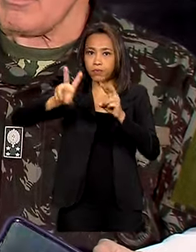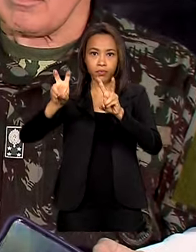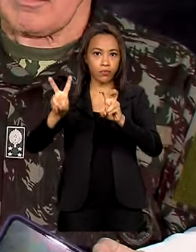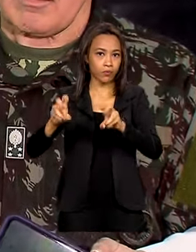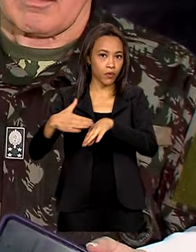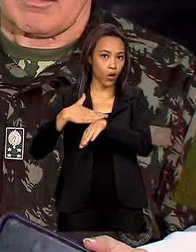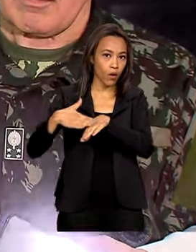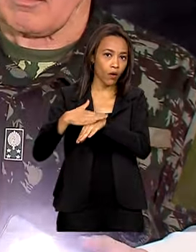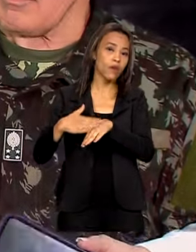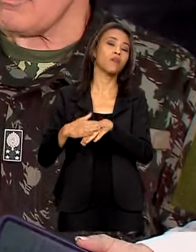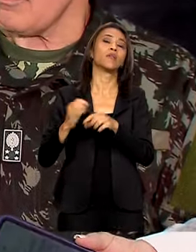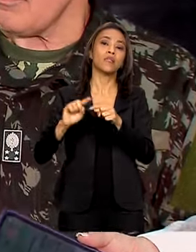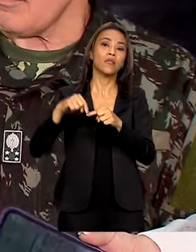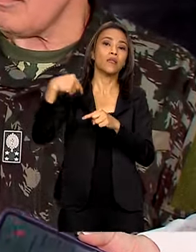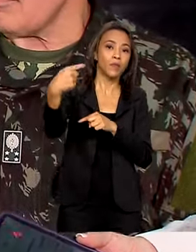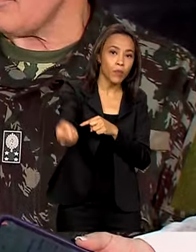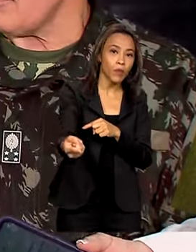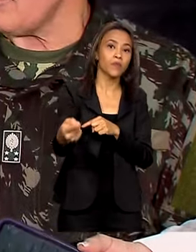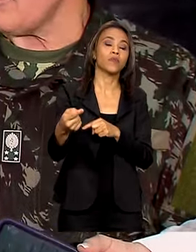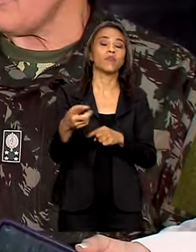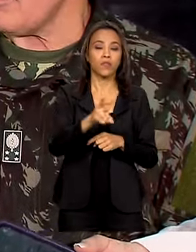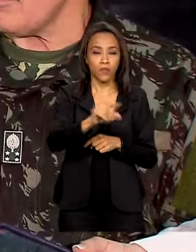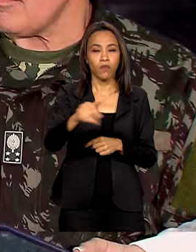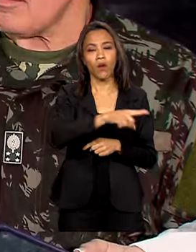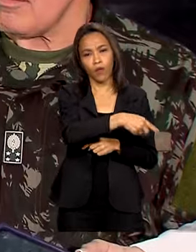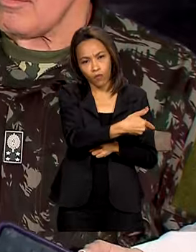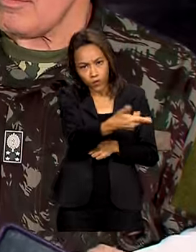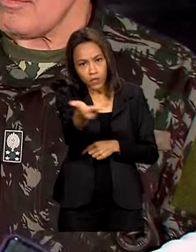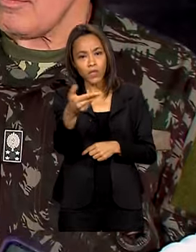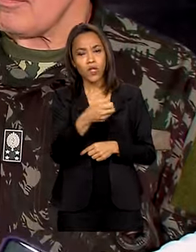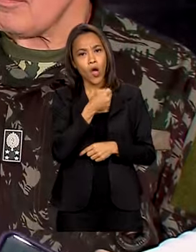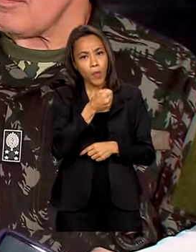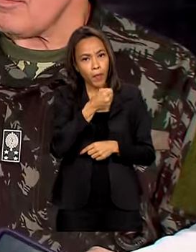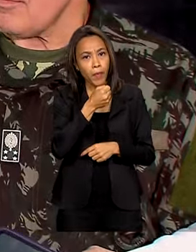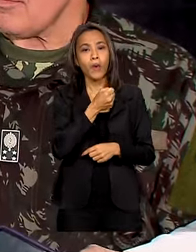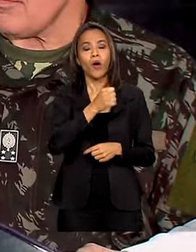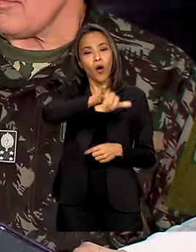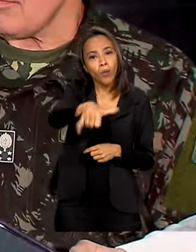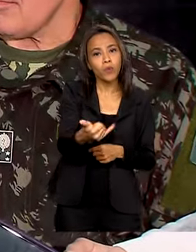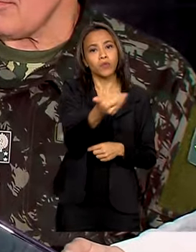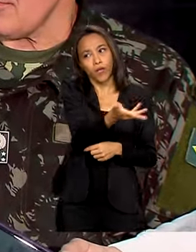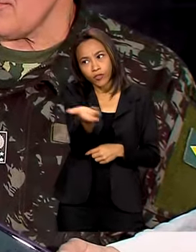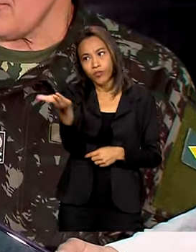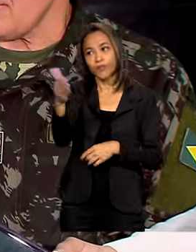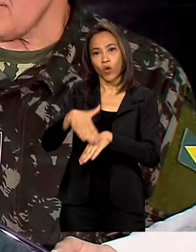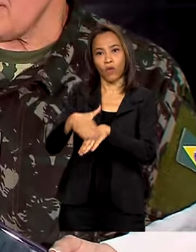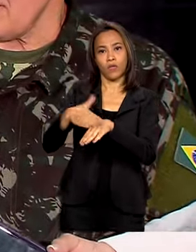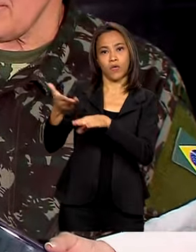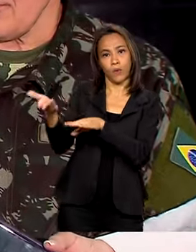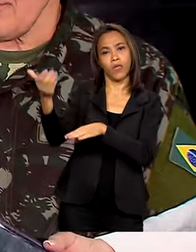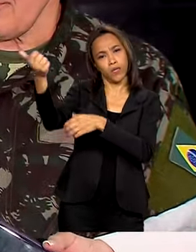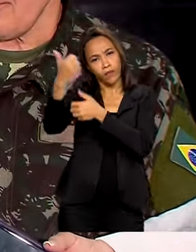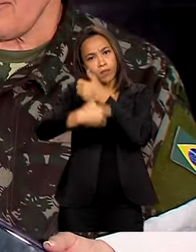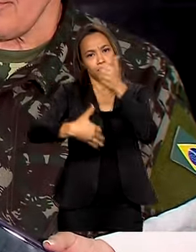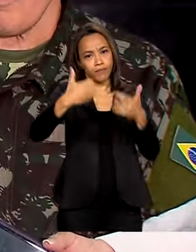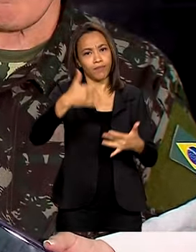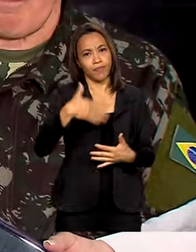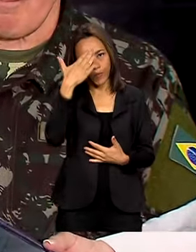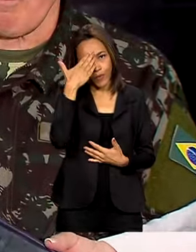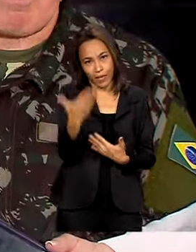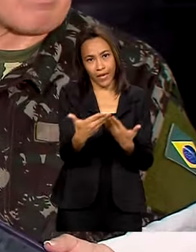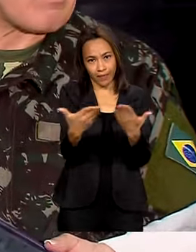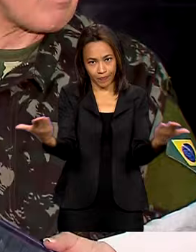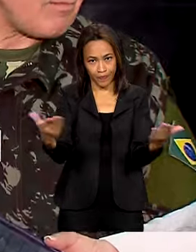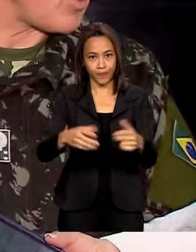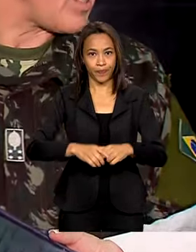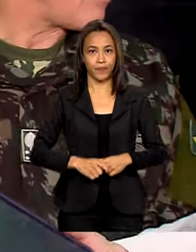houver oficialmente a passagem, os senhores vão ter a oportunidade de conversar com ele e relatar tudo o que aconteceu. Muito obrigado.